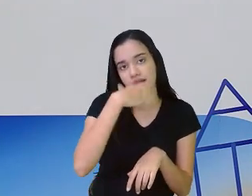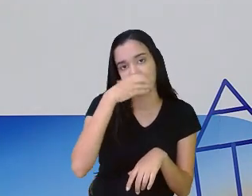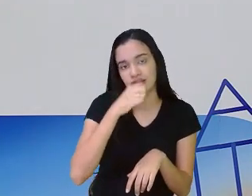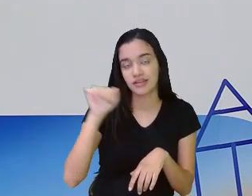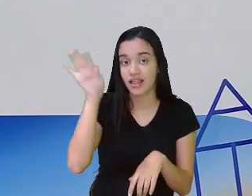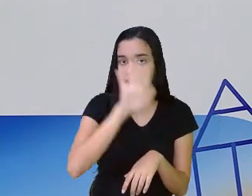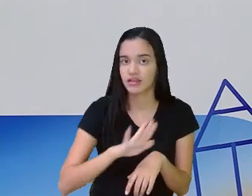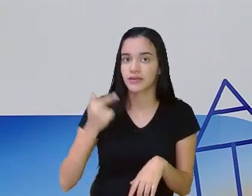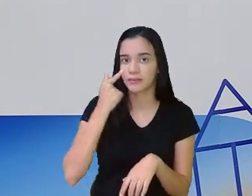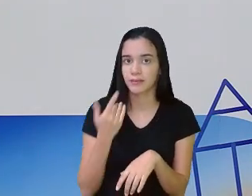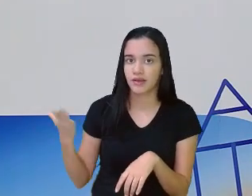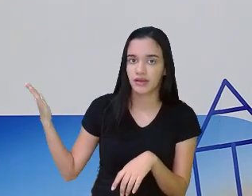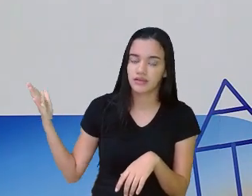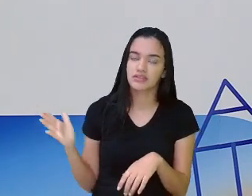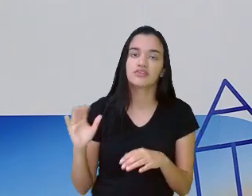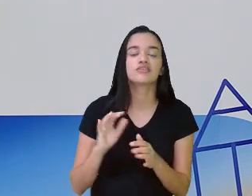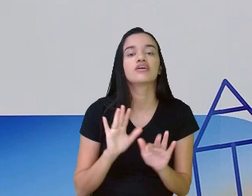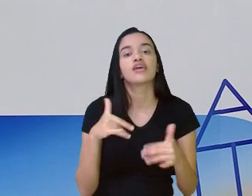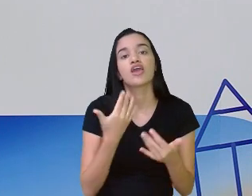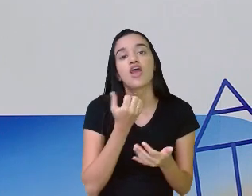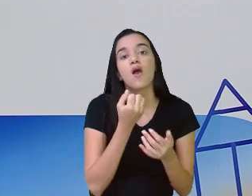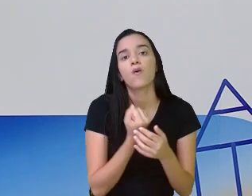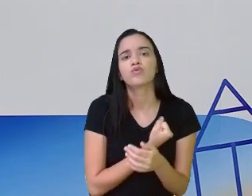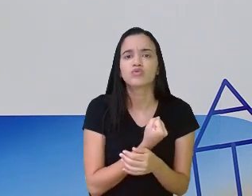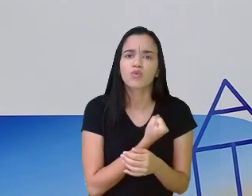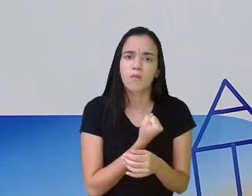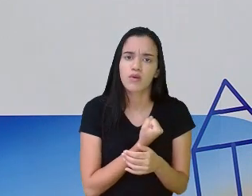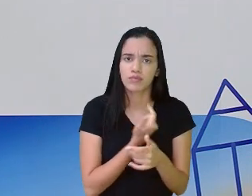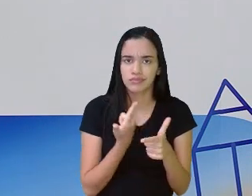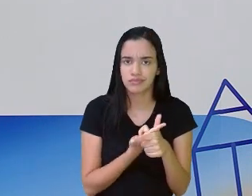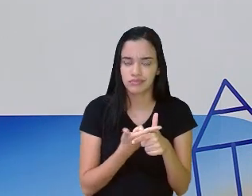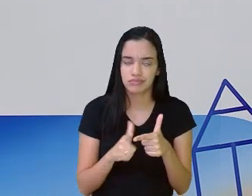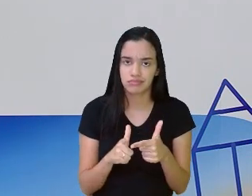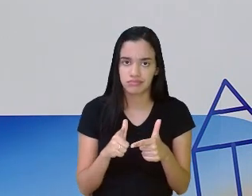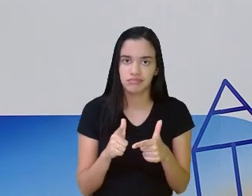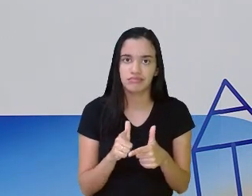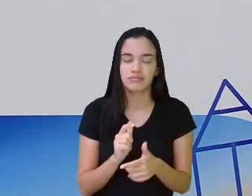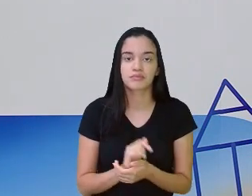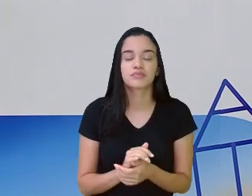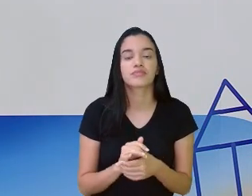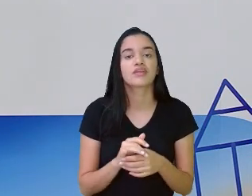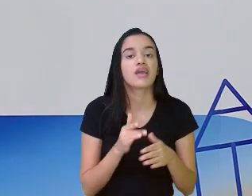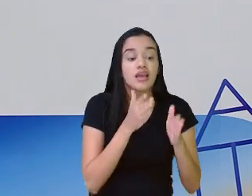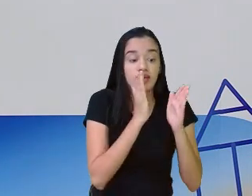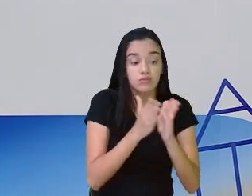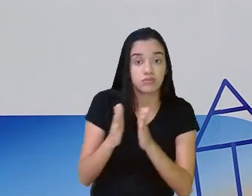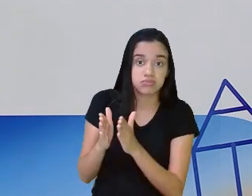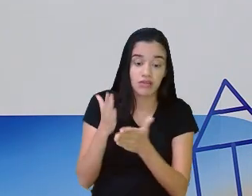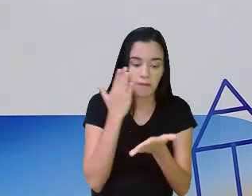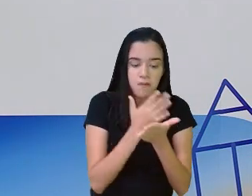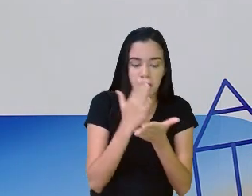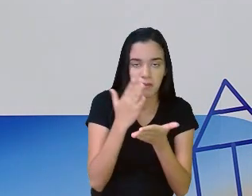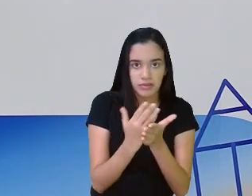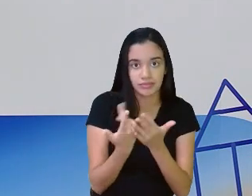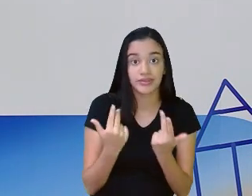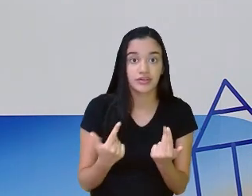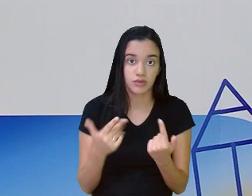os meus discos aqui, quanto com números. Eu posso dividir os meus números em partes iguais